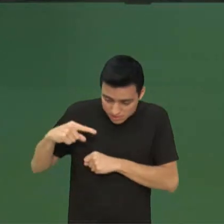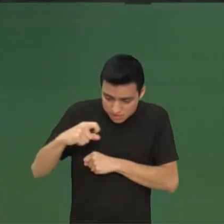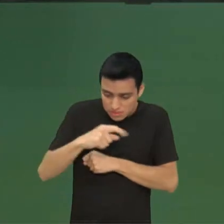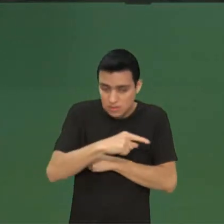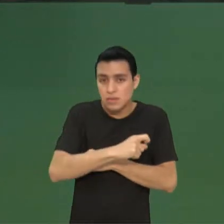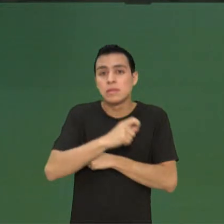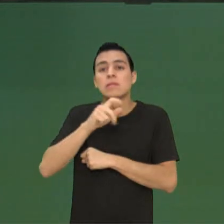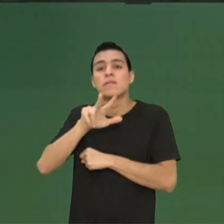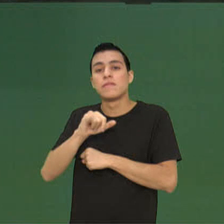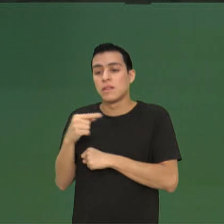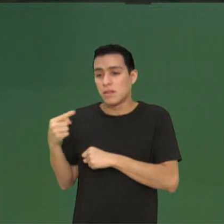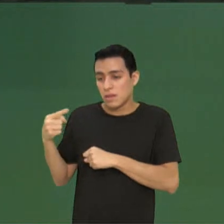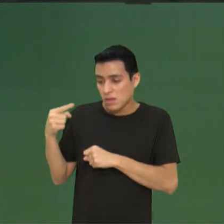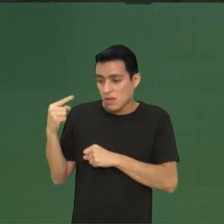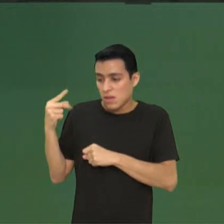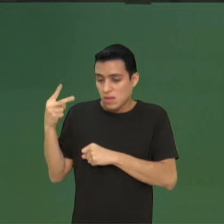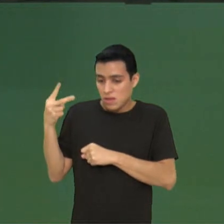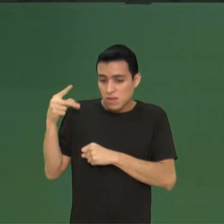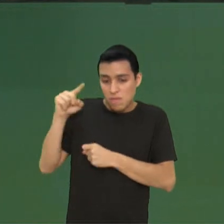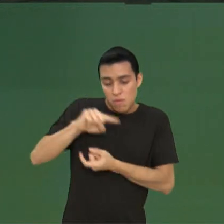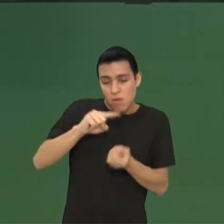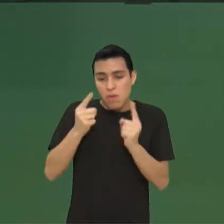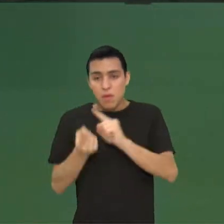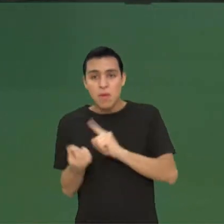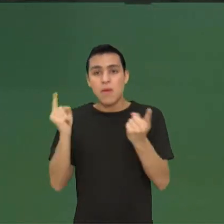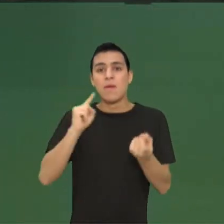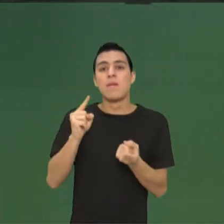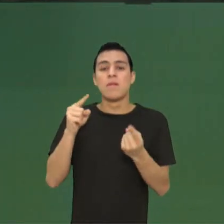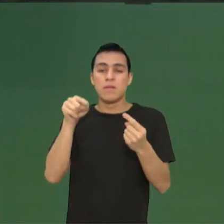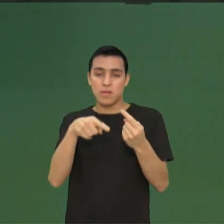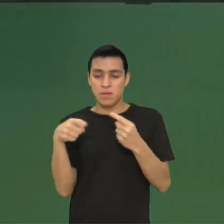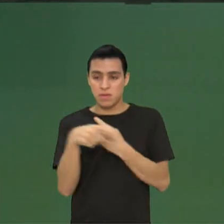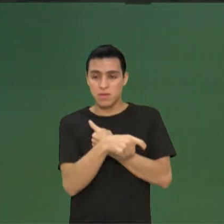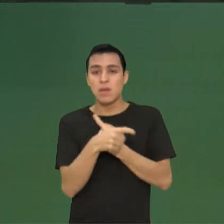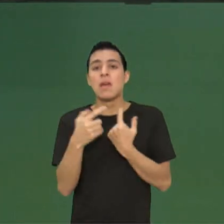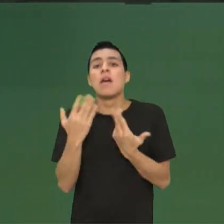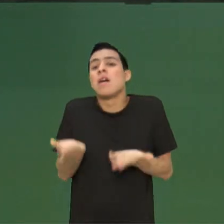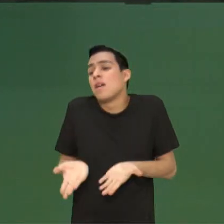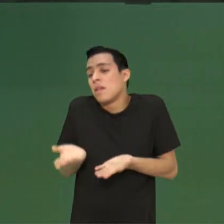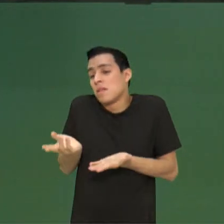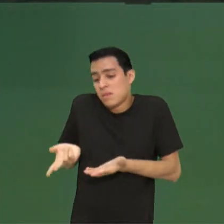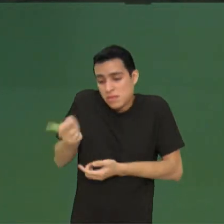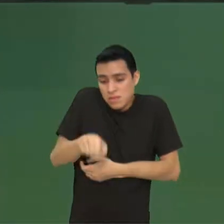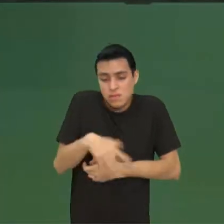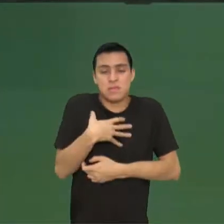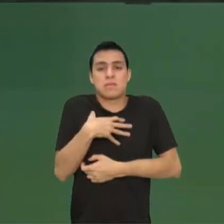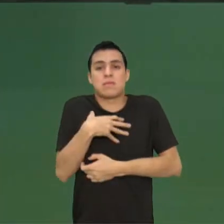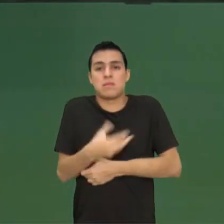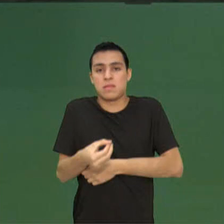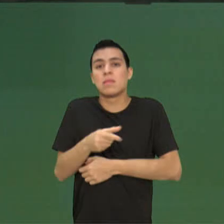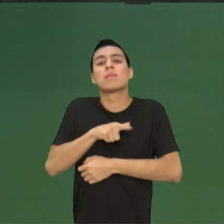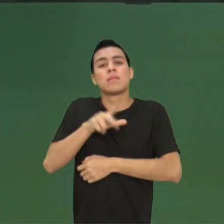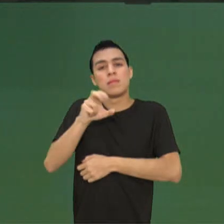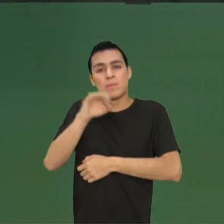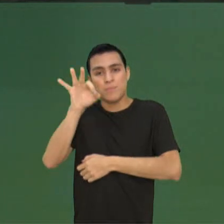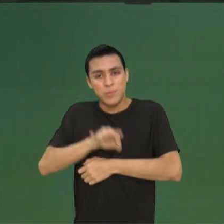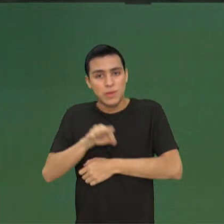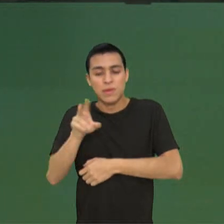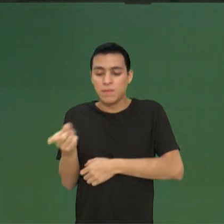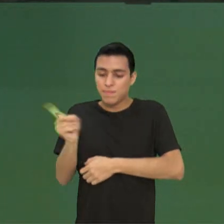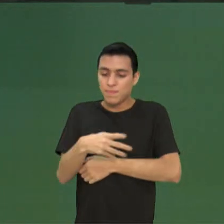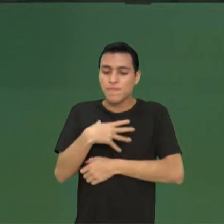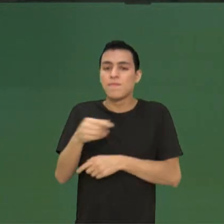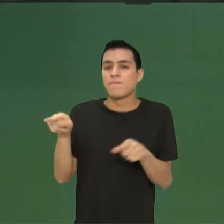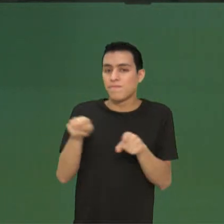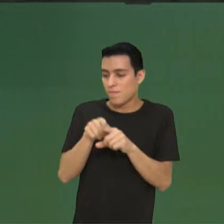né? Vamos lá. Outra notícia que eu também trouxe para vocês, para daí conversarmos sobre tudo isso. Sangue rápido. Um bebê